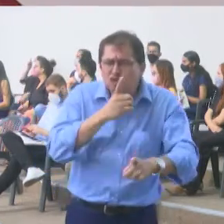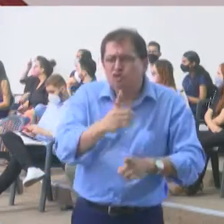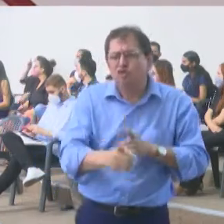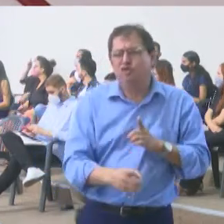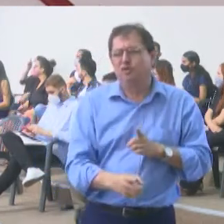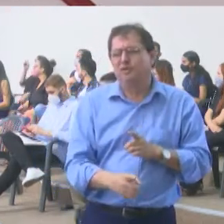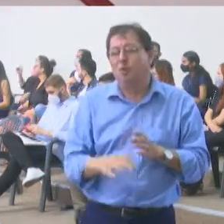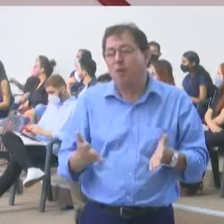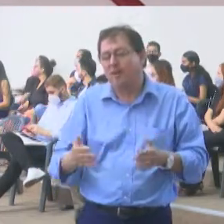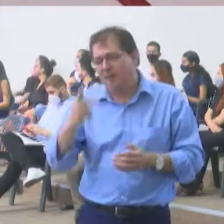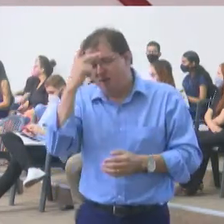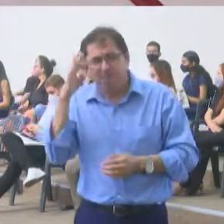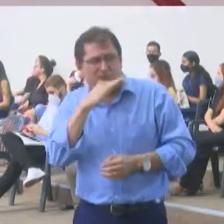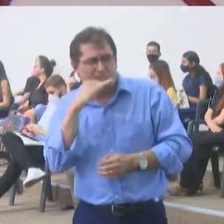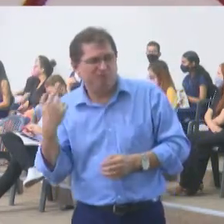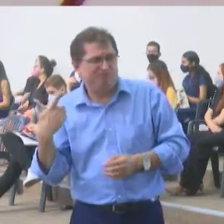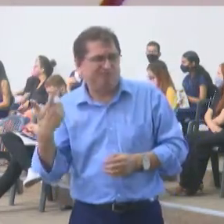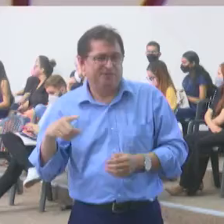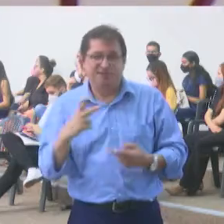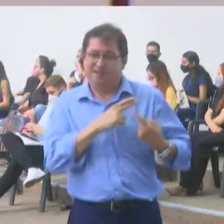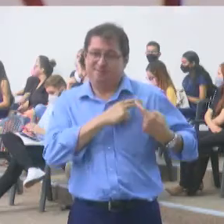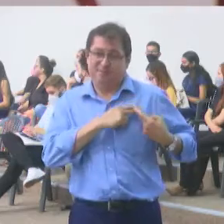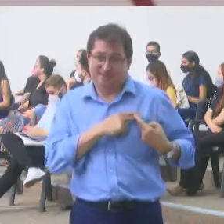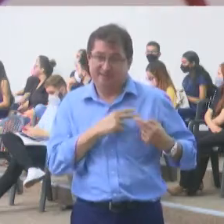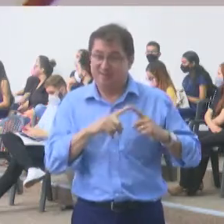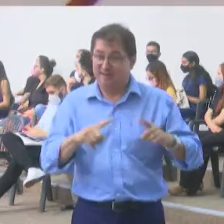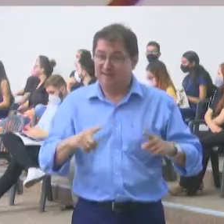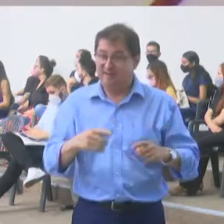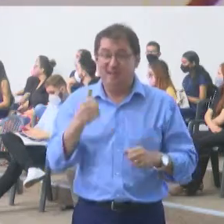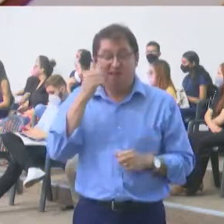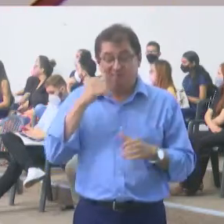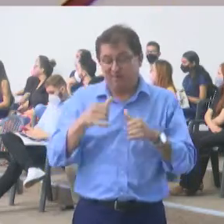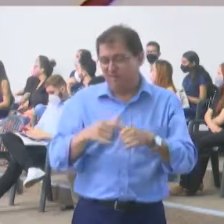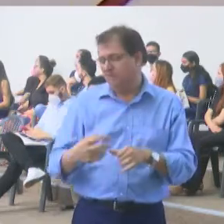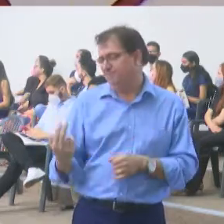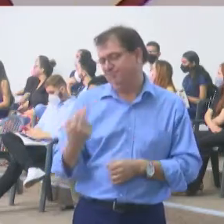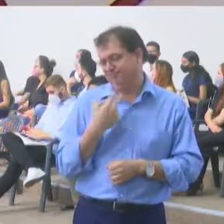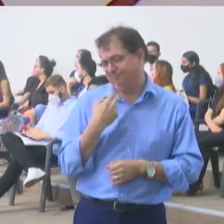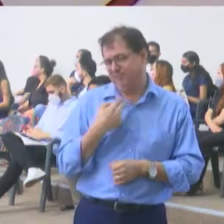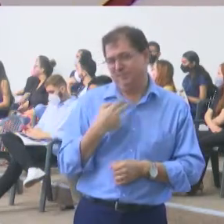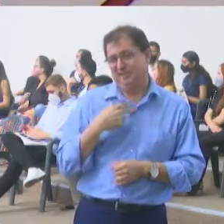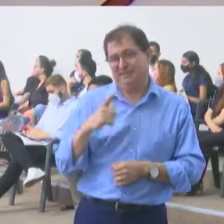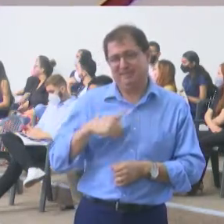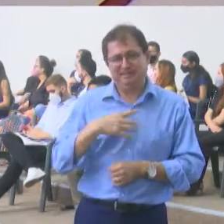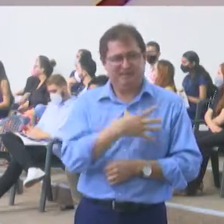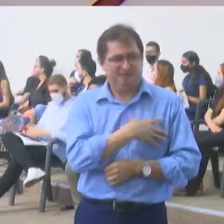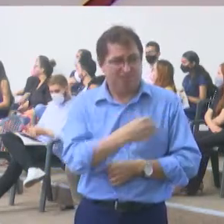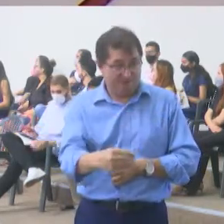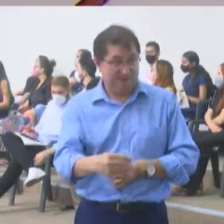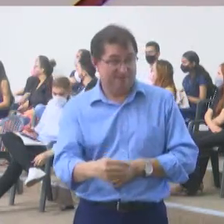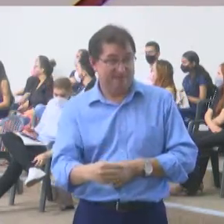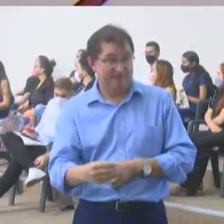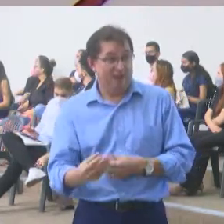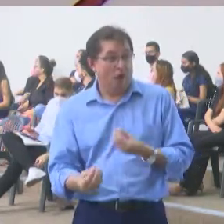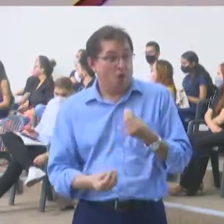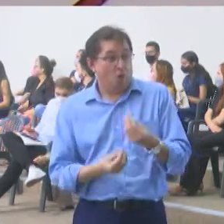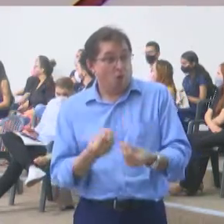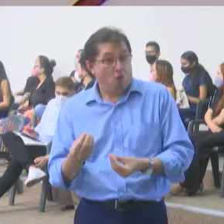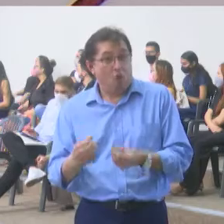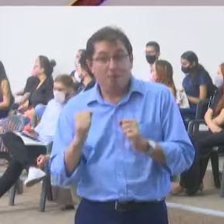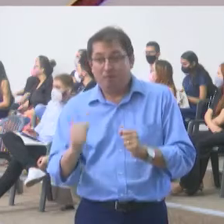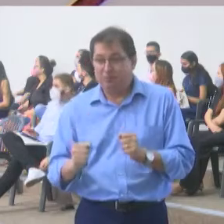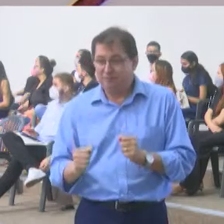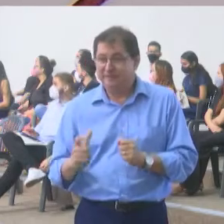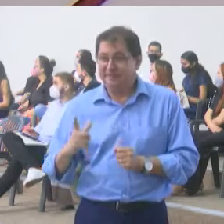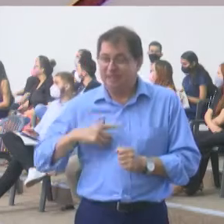os seus herdeiros, e a mulher que ficasse naquele local não pudesse mais gerar filhos. Era a única maneira de alguém crescer